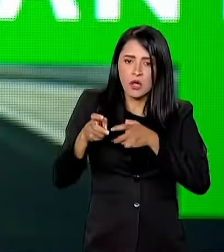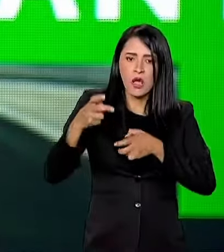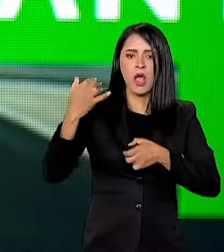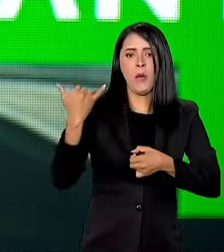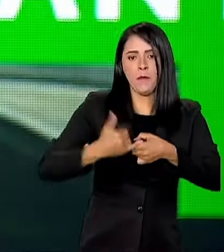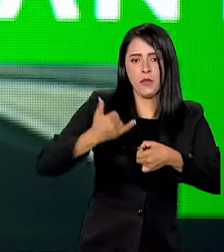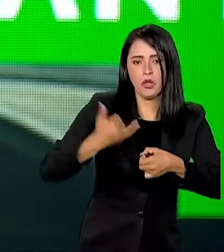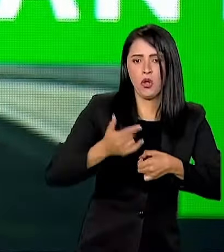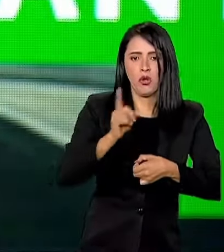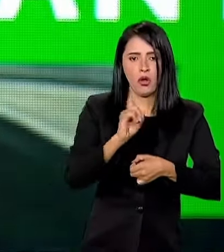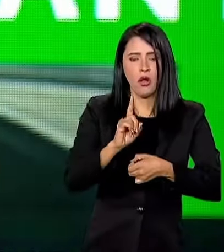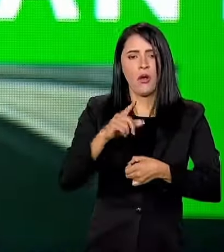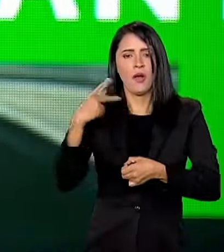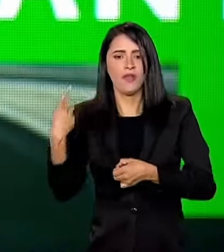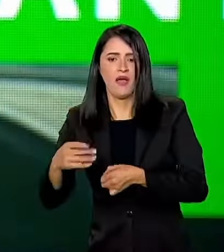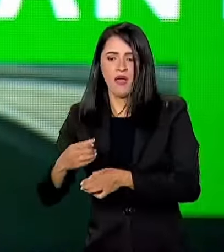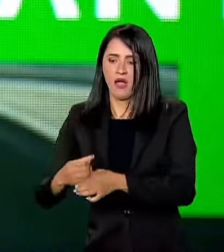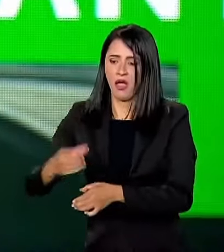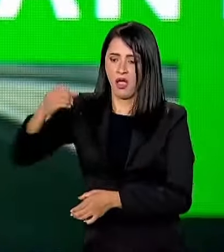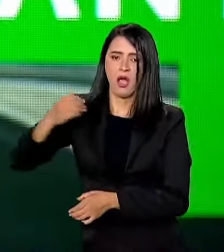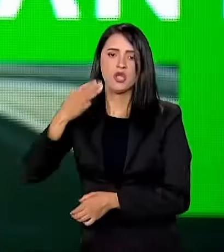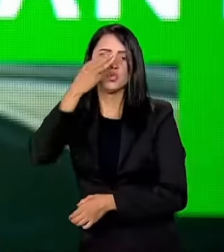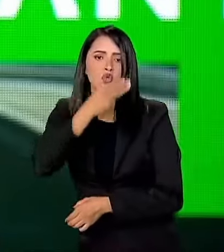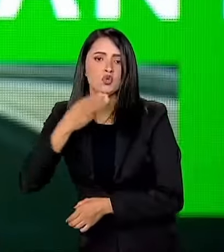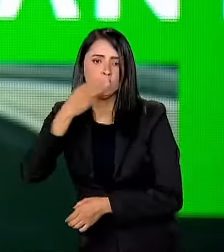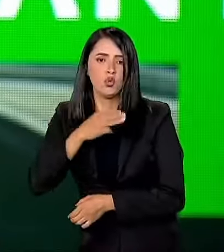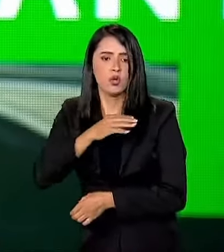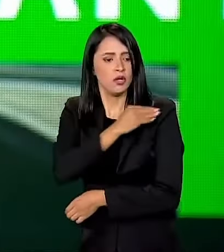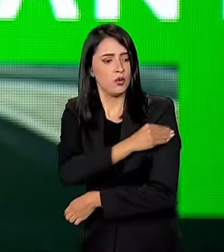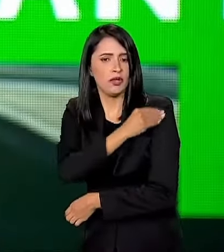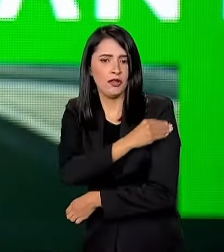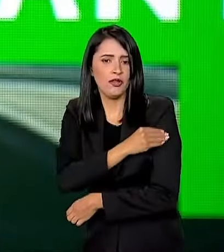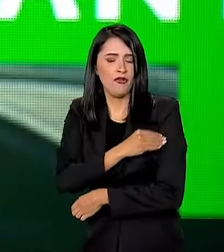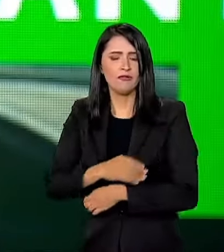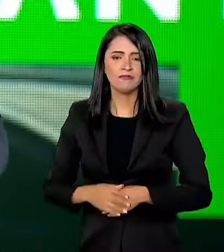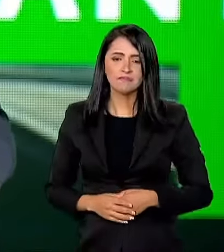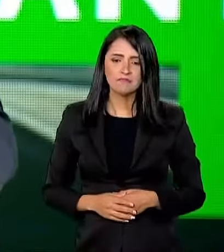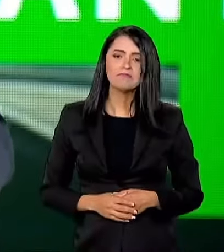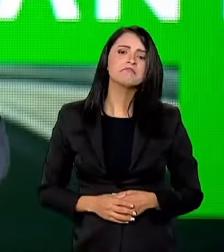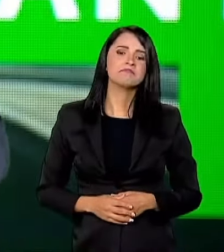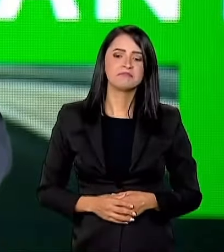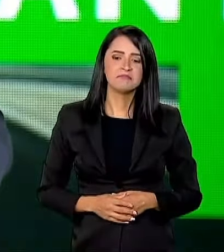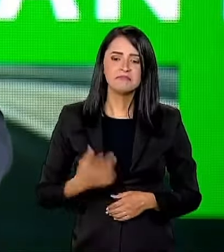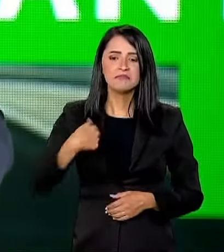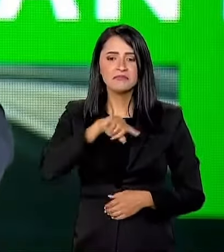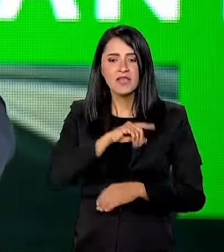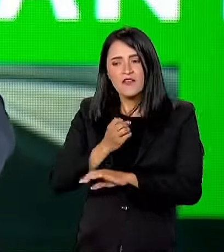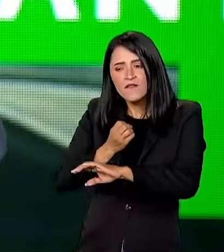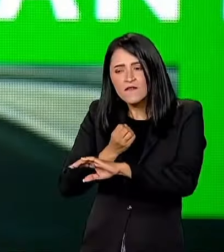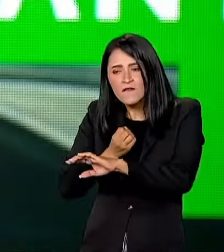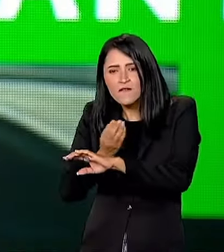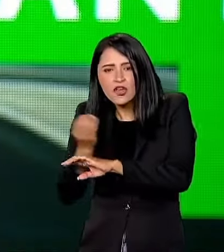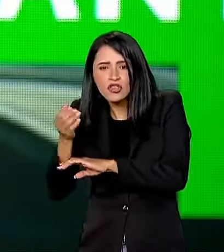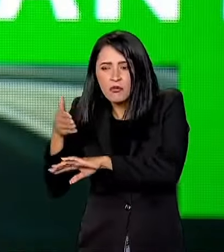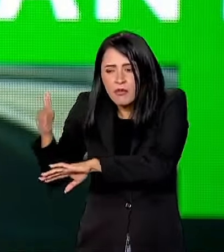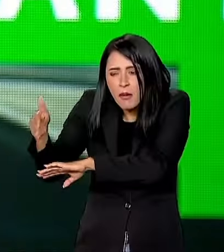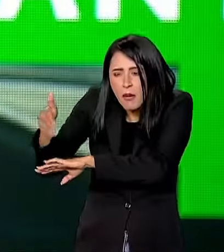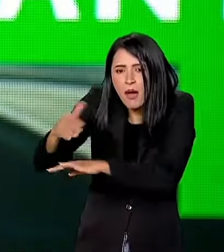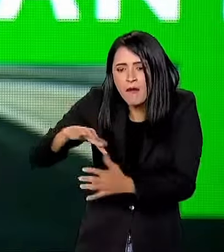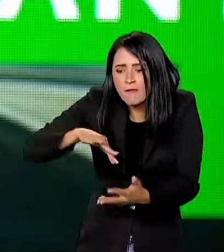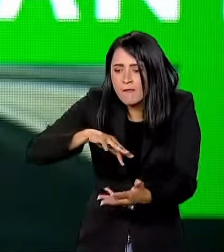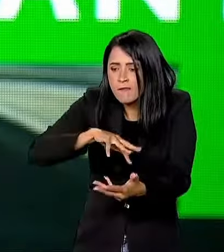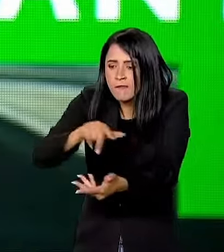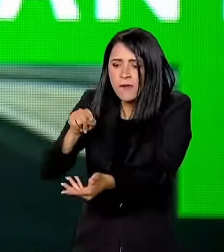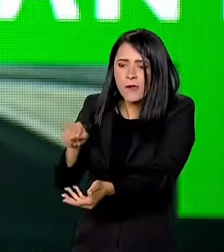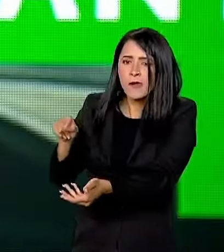petróleo, mas da cana-de-açúcar, do etanol. E nós viajamos o mundo. Não